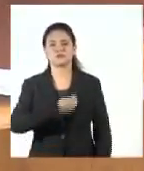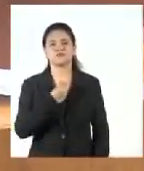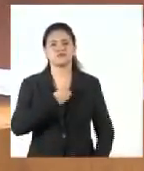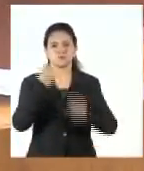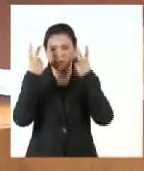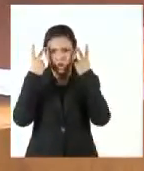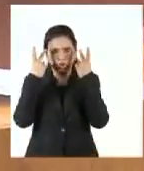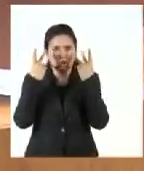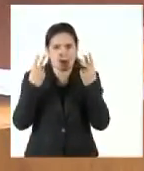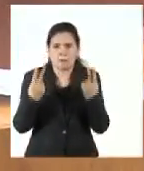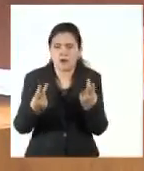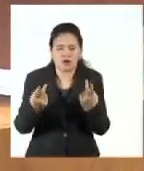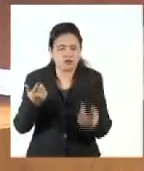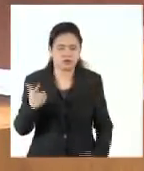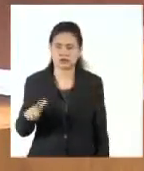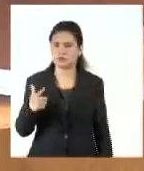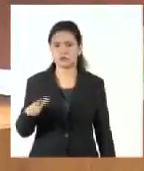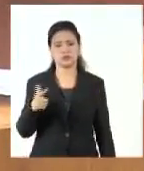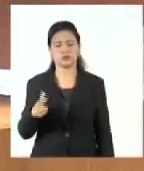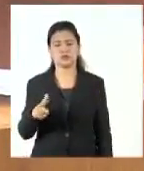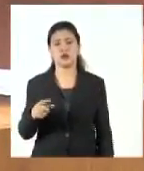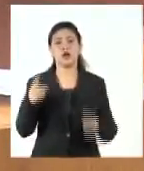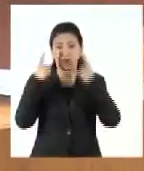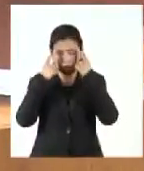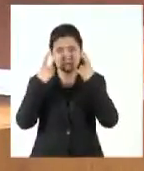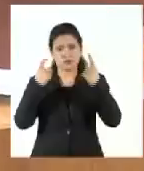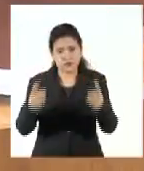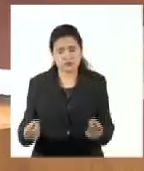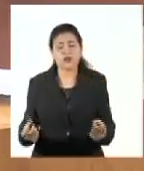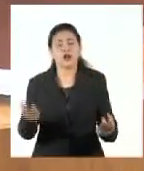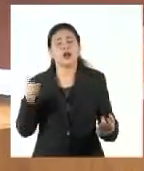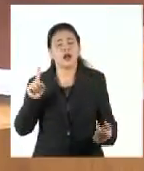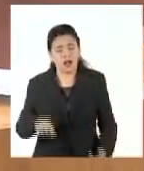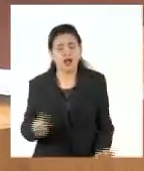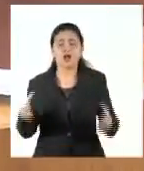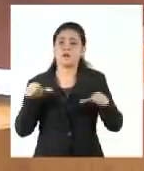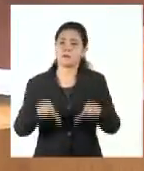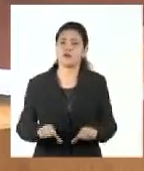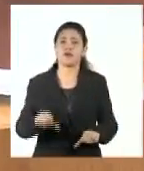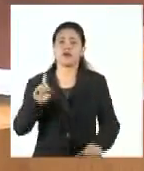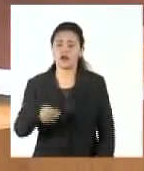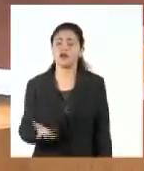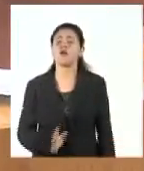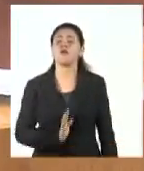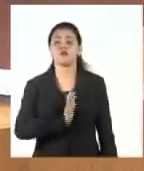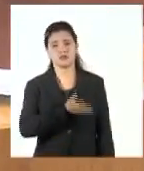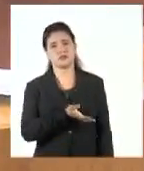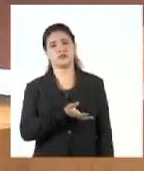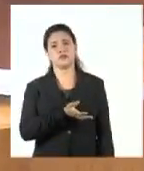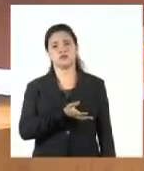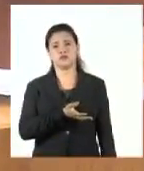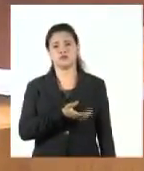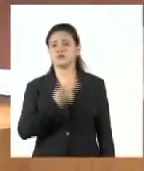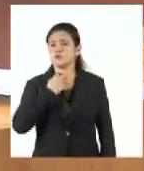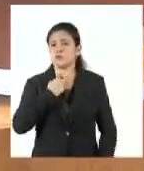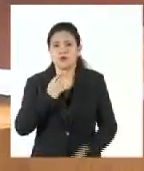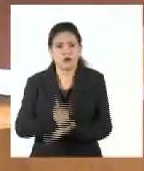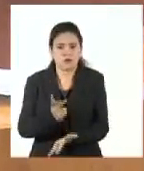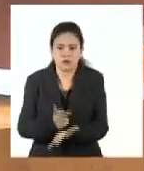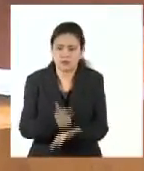a criminalidade que está ocorrendo hoje como se ela fosse normal e continuar da mesma forma como estamos.